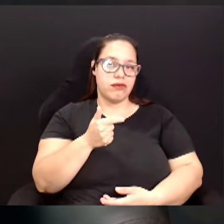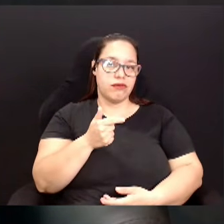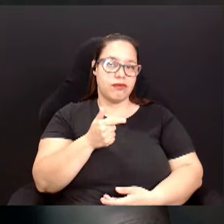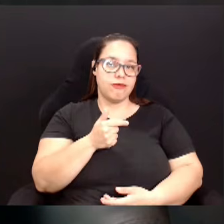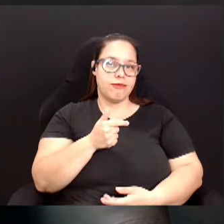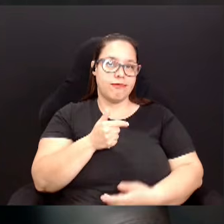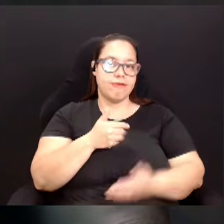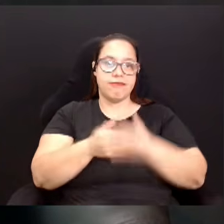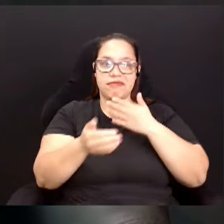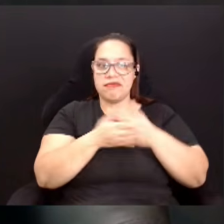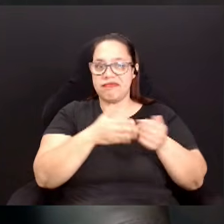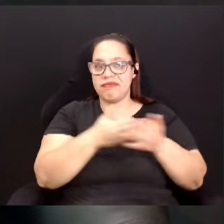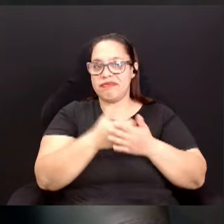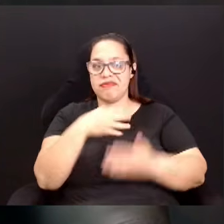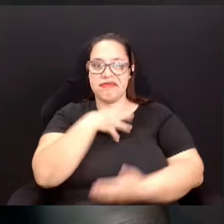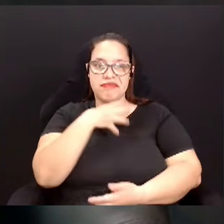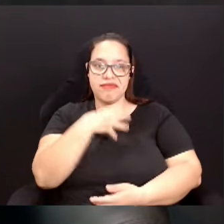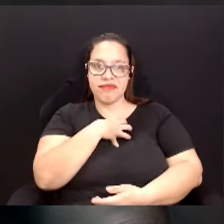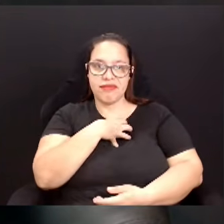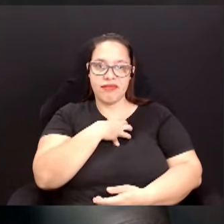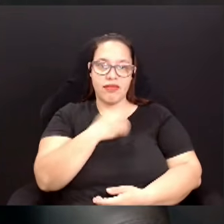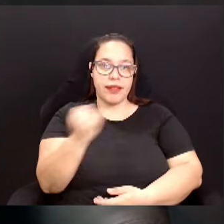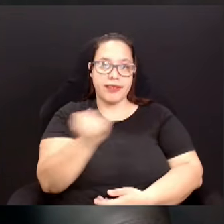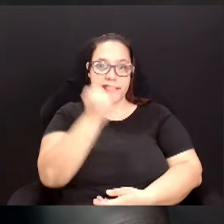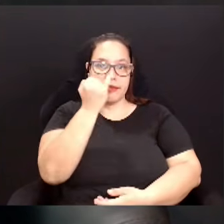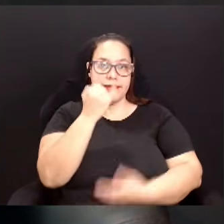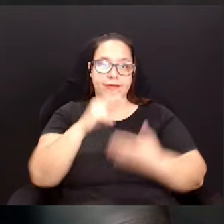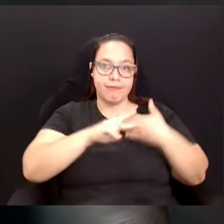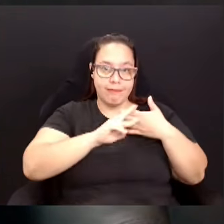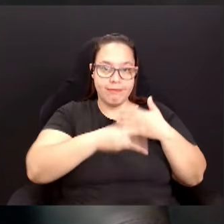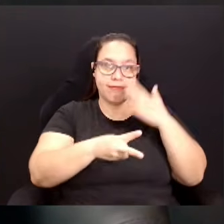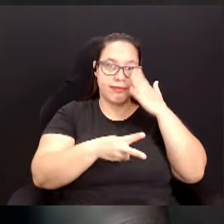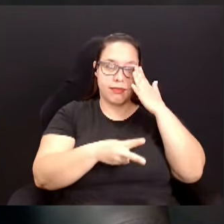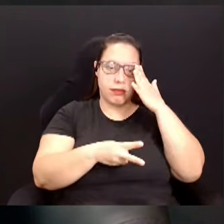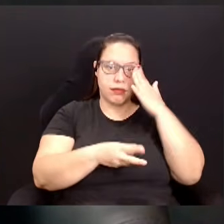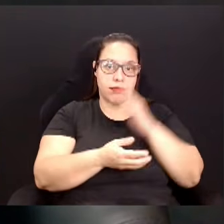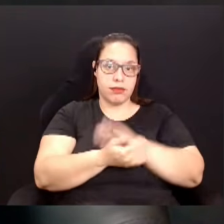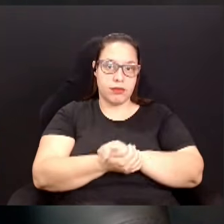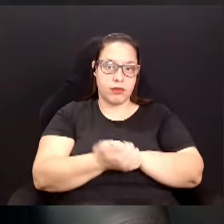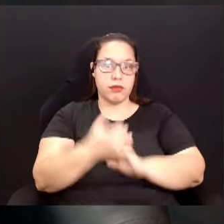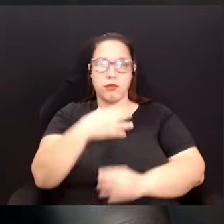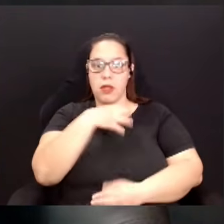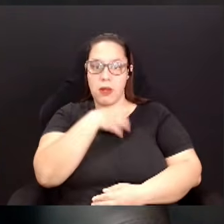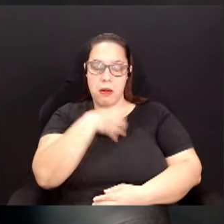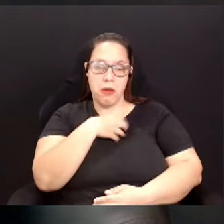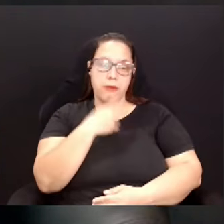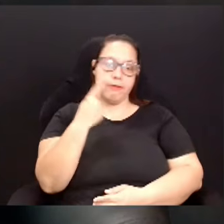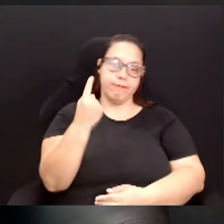tanto. E as consequências disso são aquele sentimento de solidão, mesmo quando